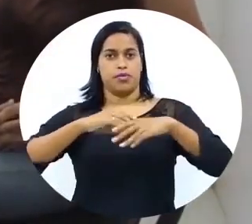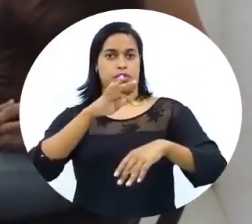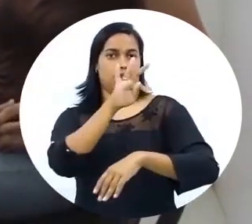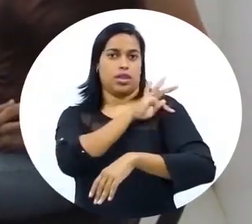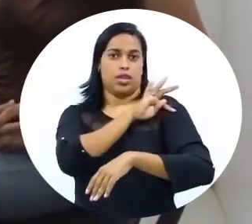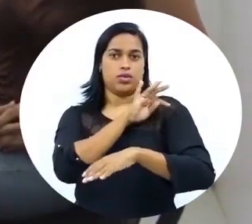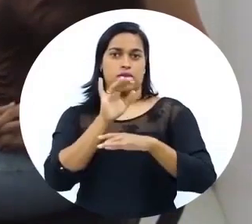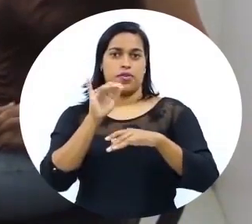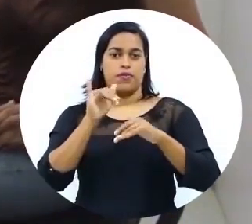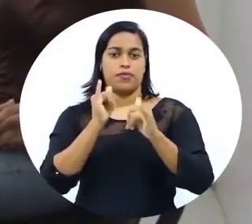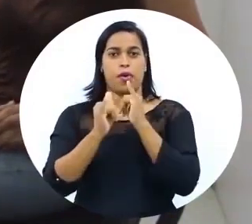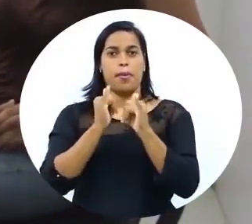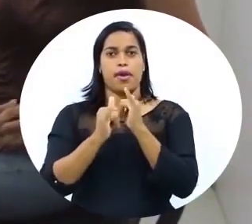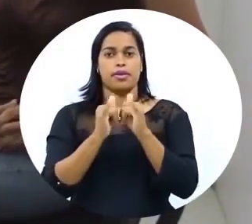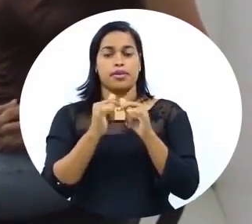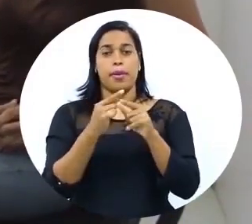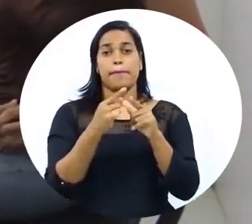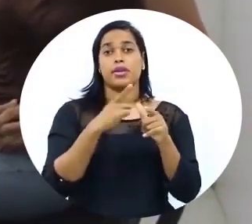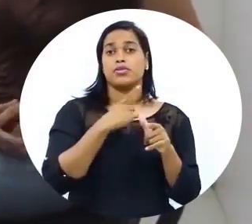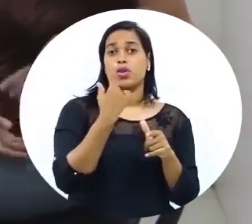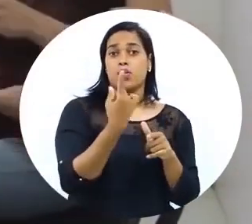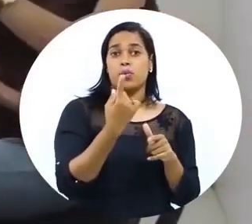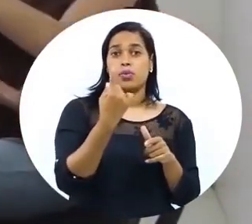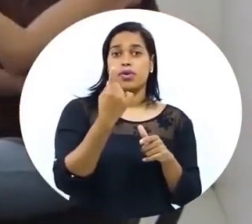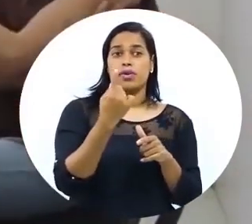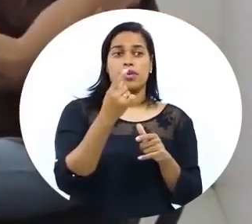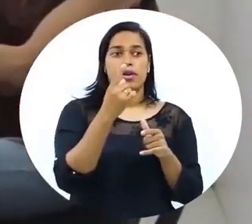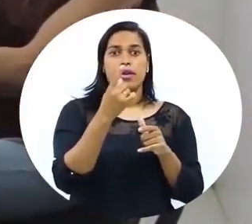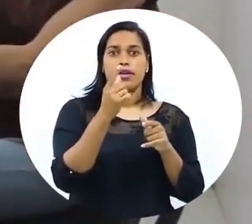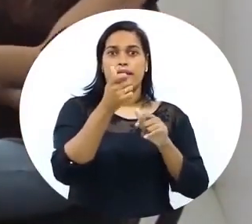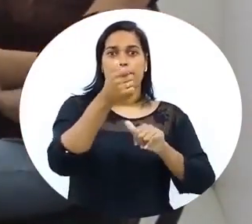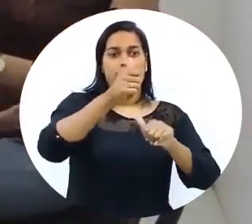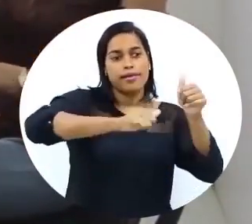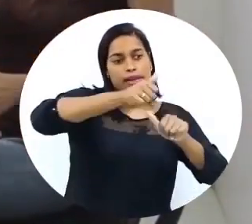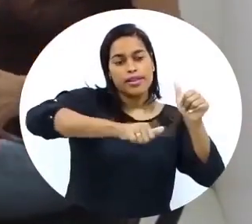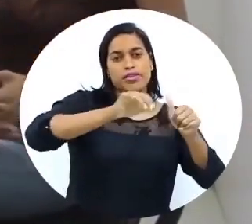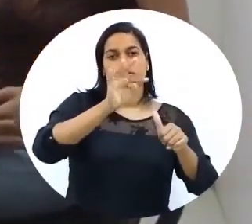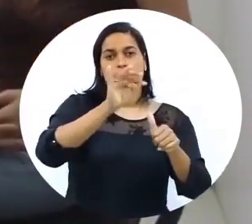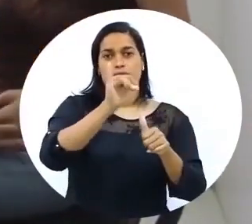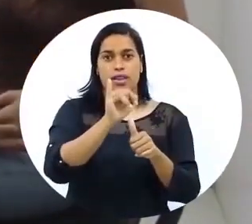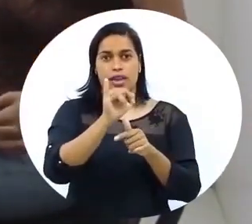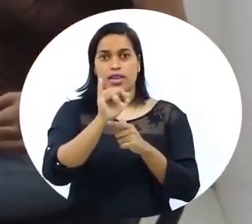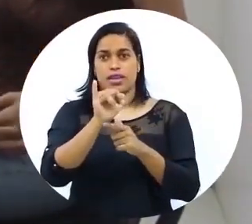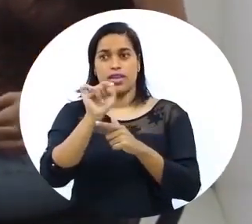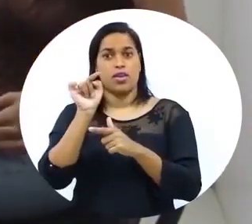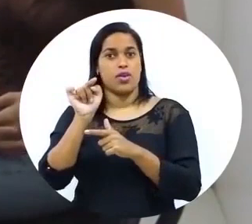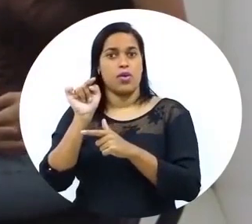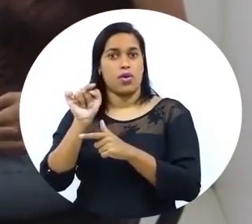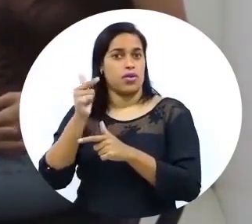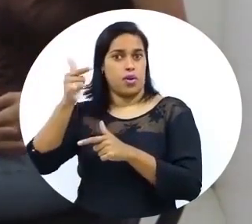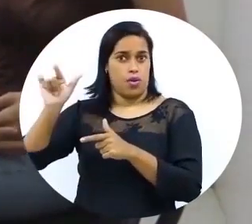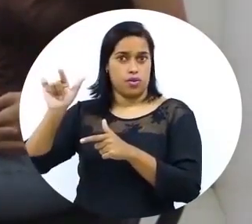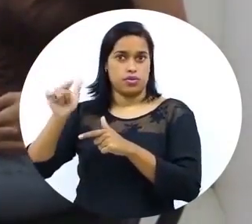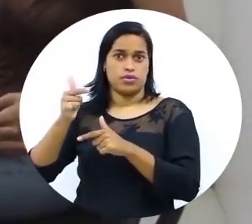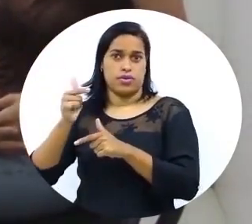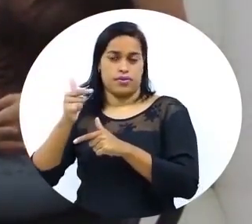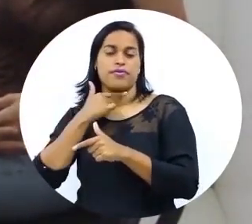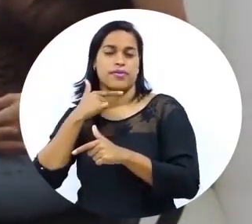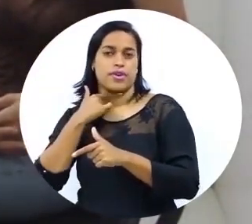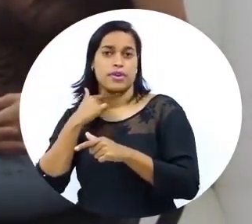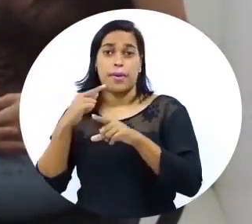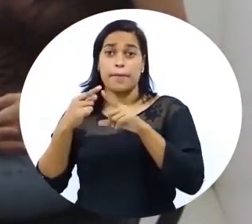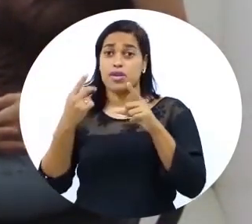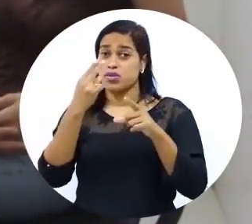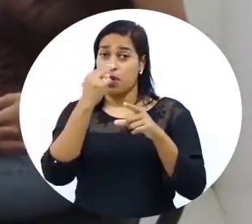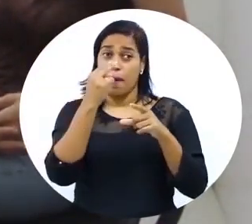tem um ali que é analista em TI, ou outro que é afim, mas que ele manda o